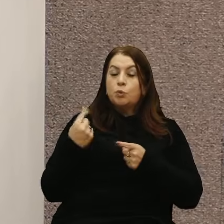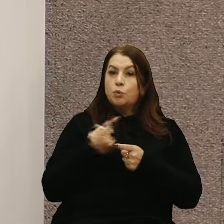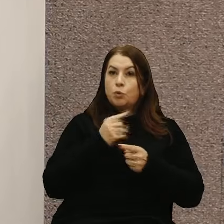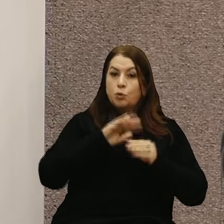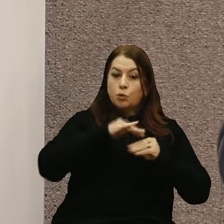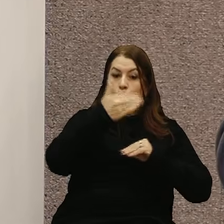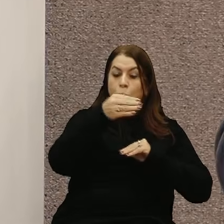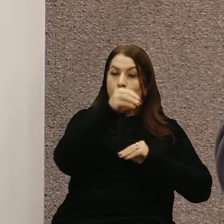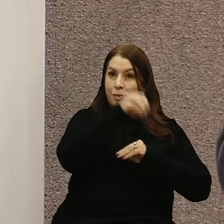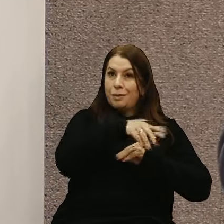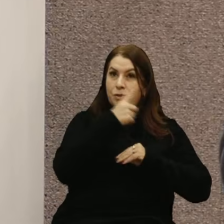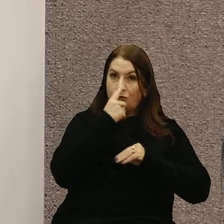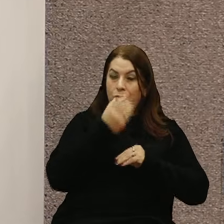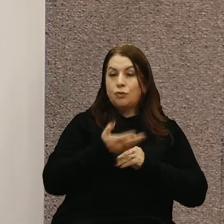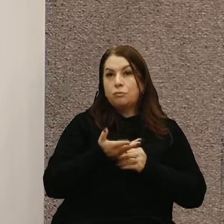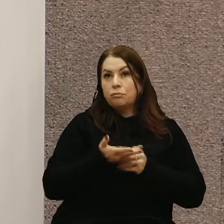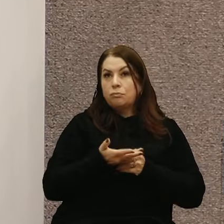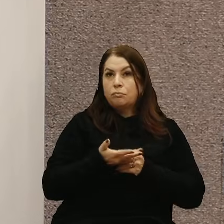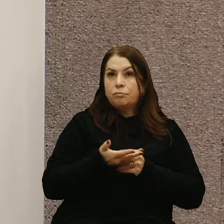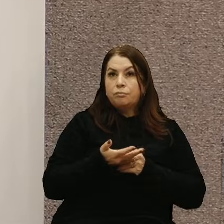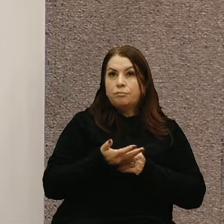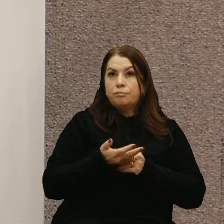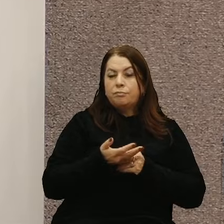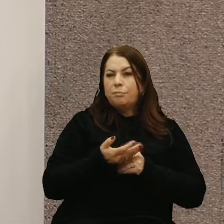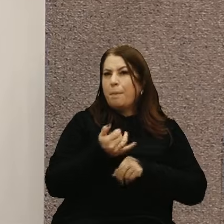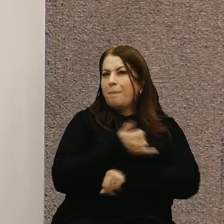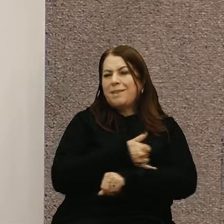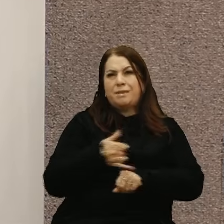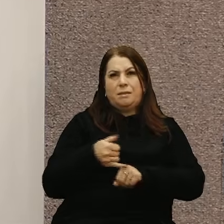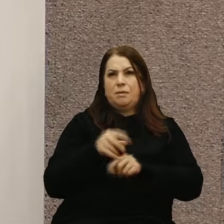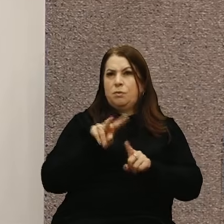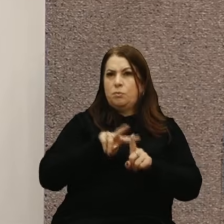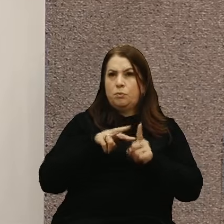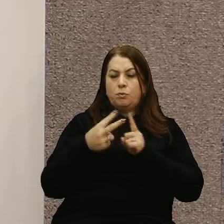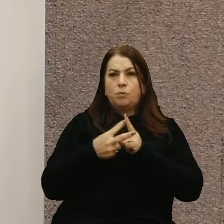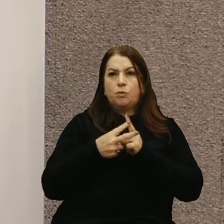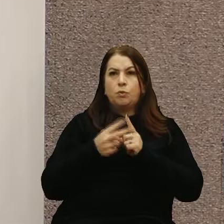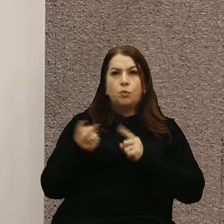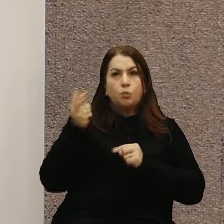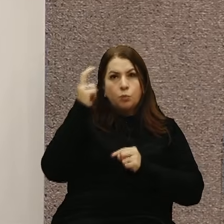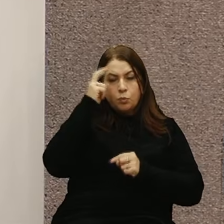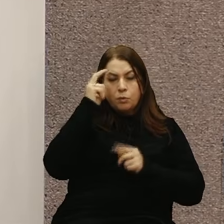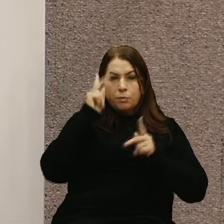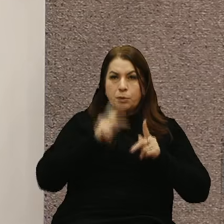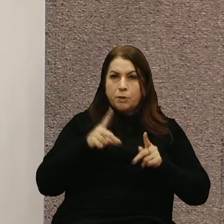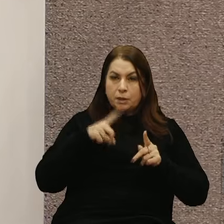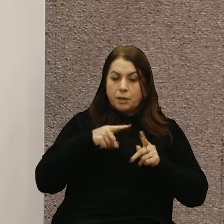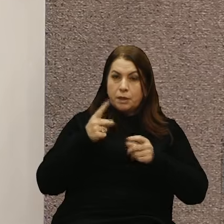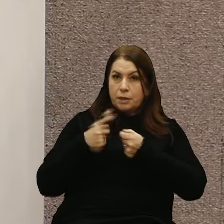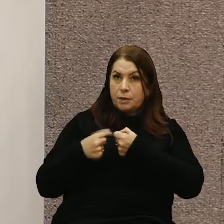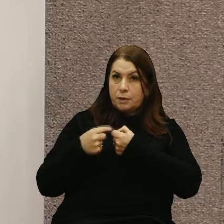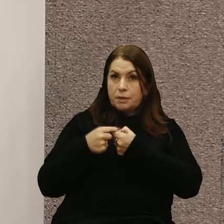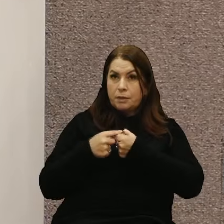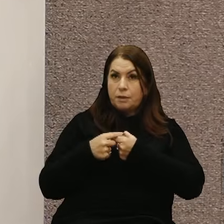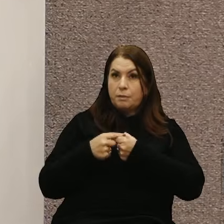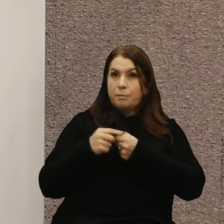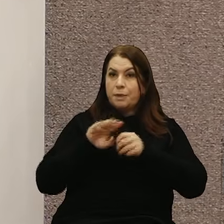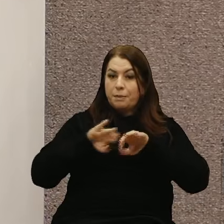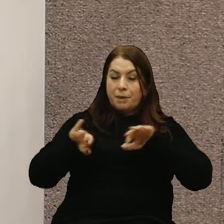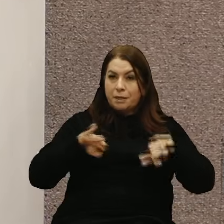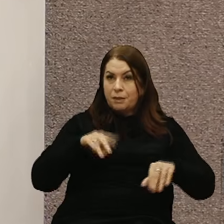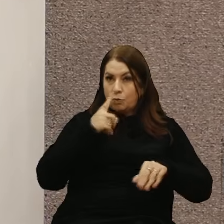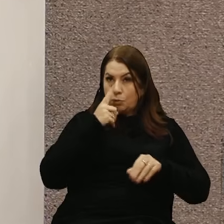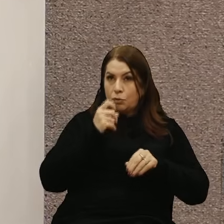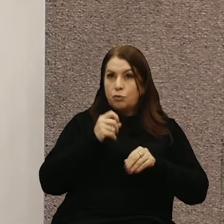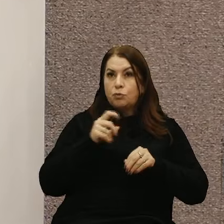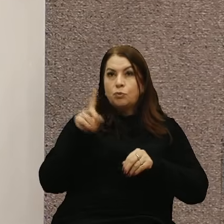containers, eles estão ultrapassados do ponto de vista da cultura que as pessoas têm na nossa cidade para a coleta do lixo. Esses dias